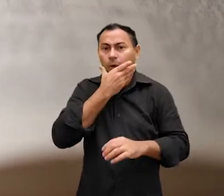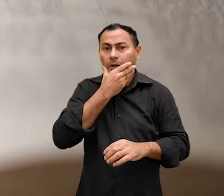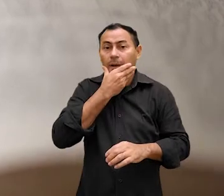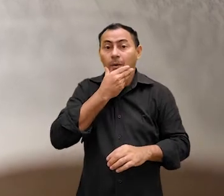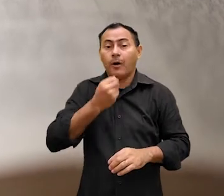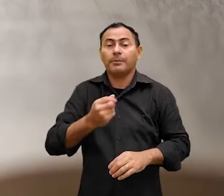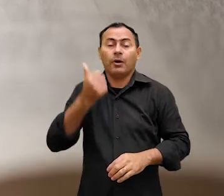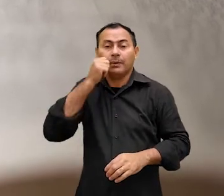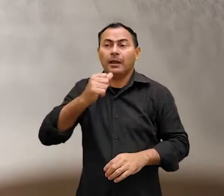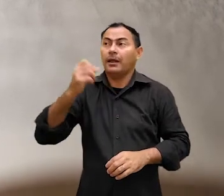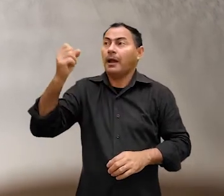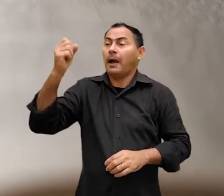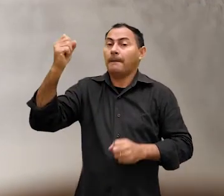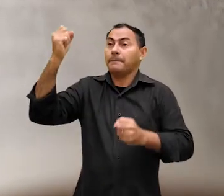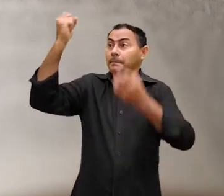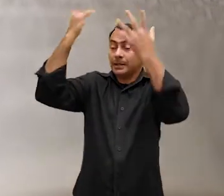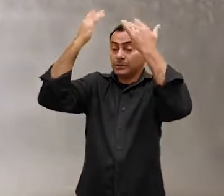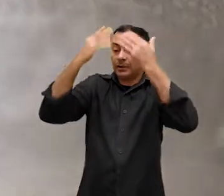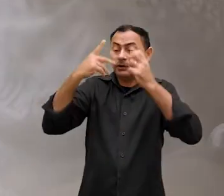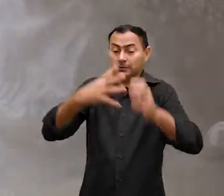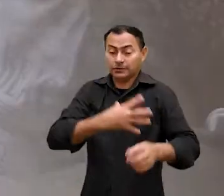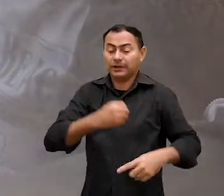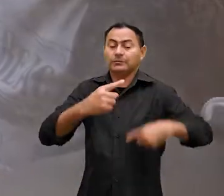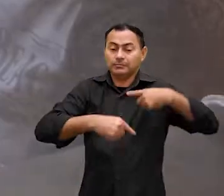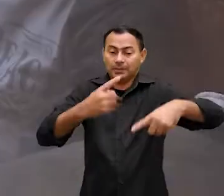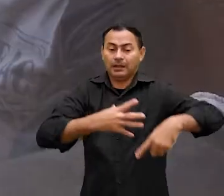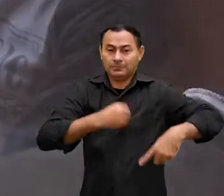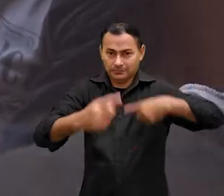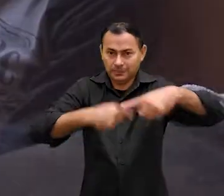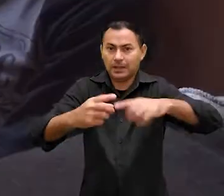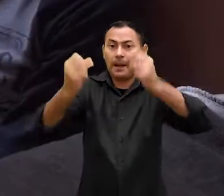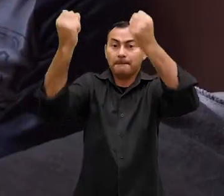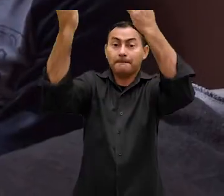que ele veria os filhos dos seus filhos. Isso é uma